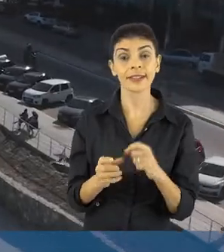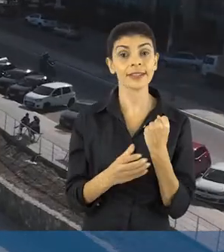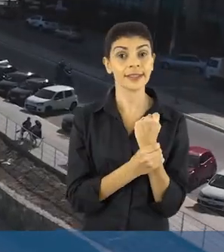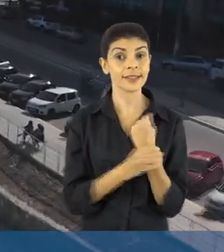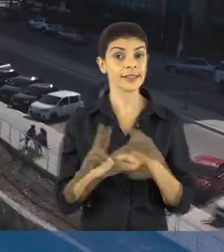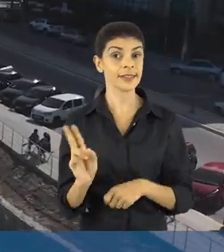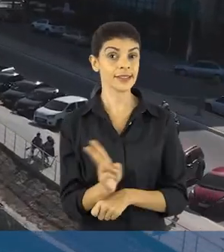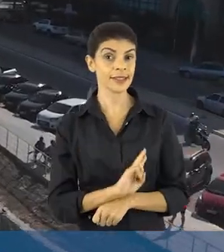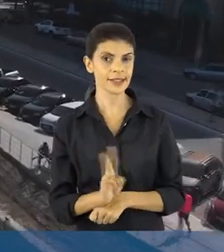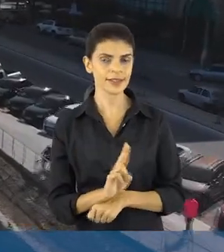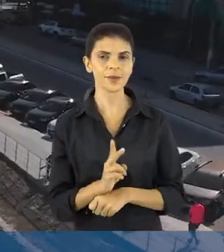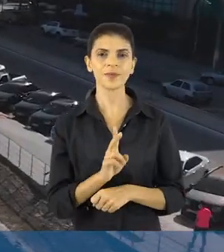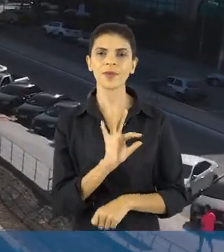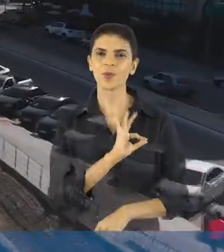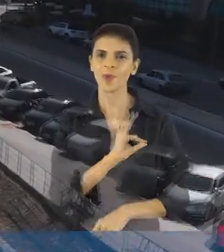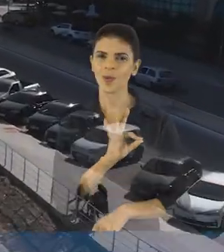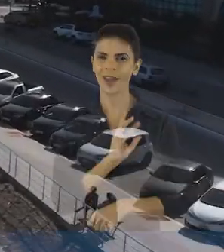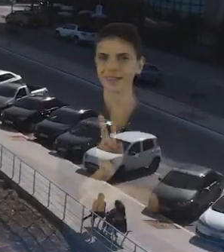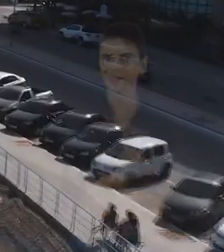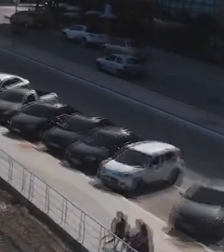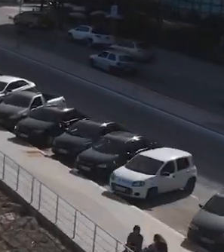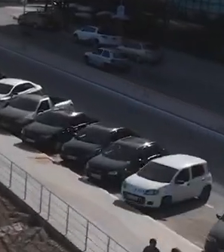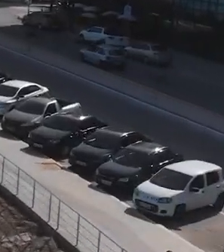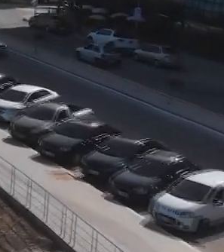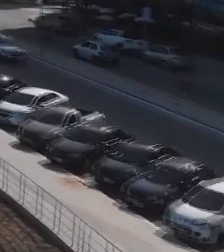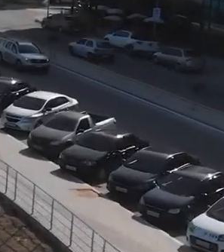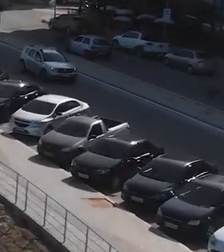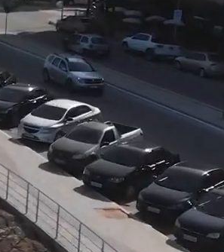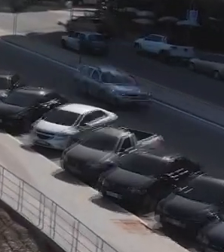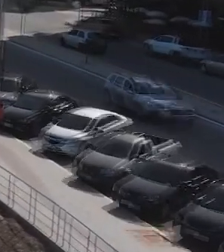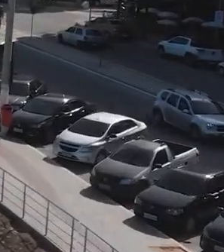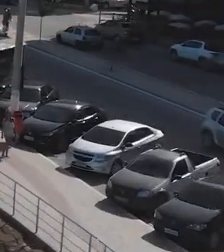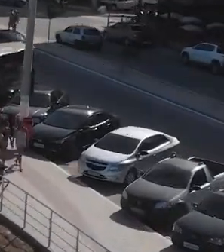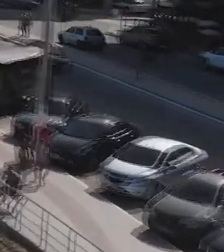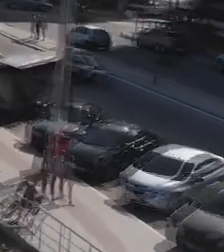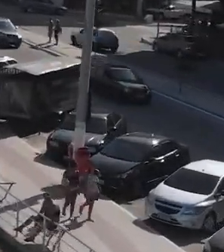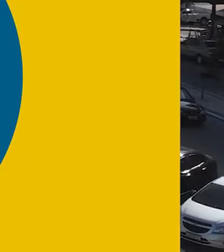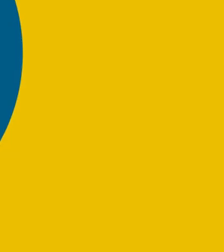de segurança e guarda municipal.